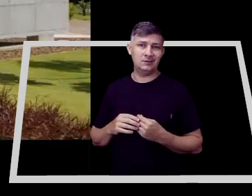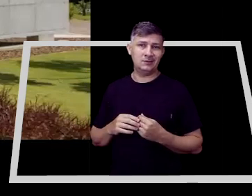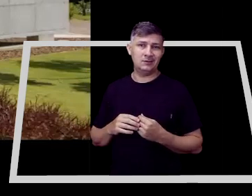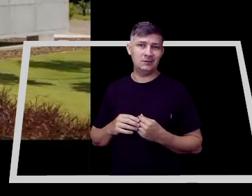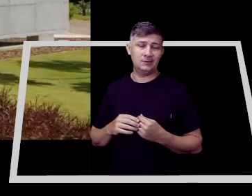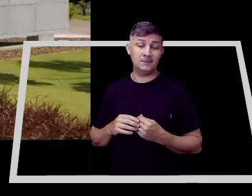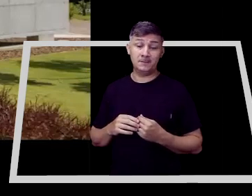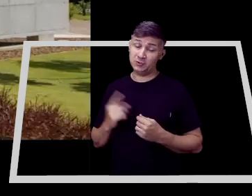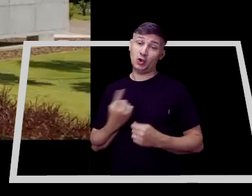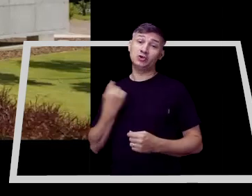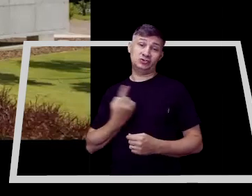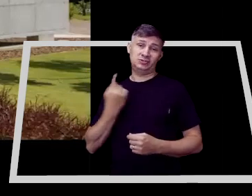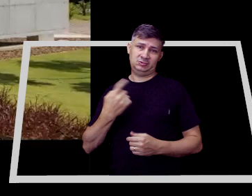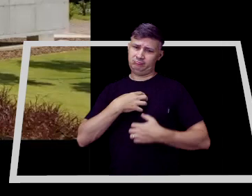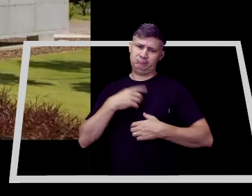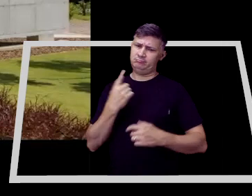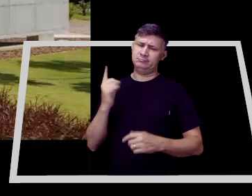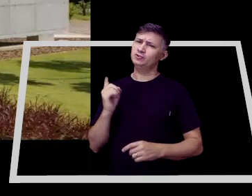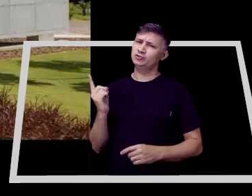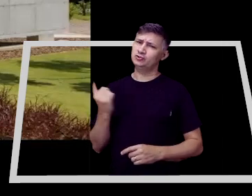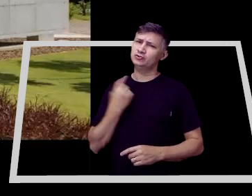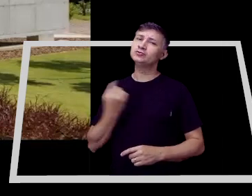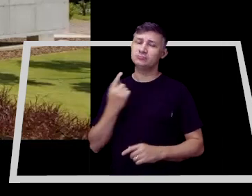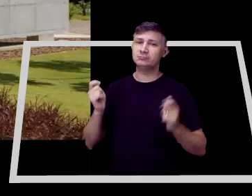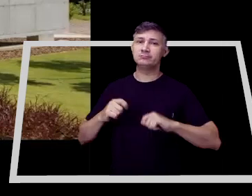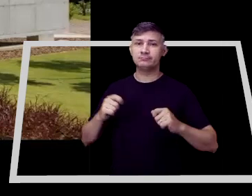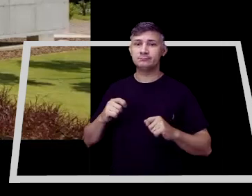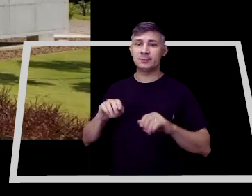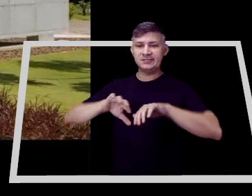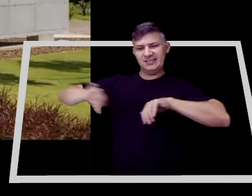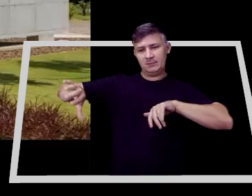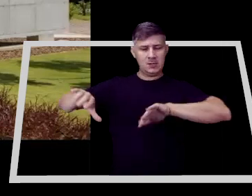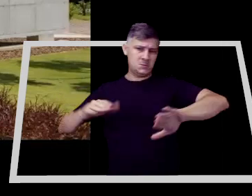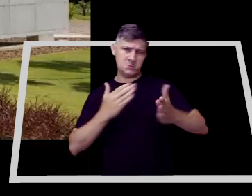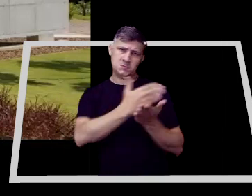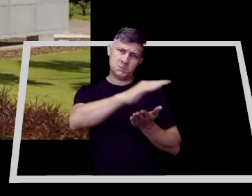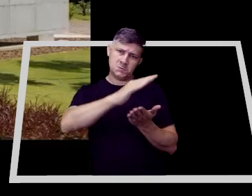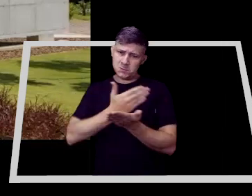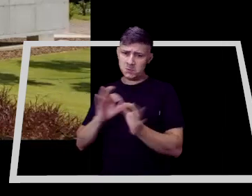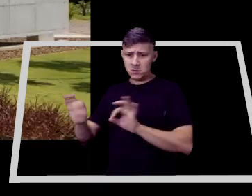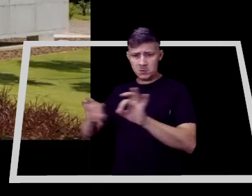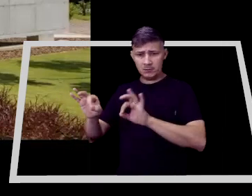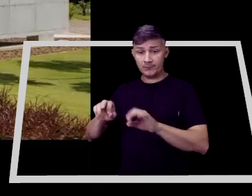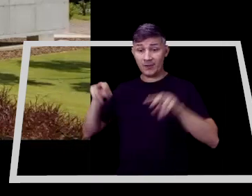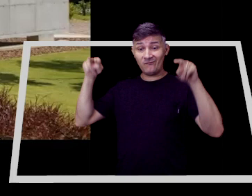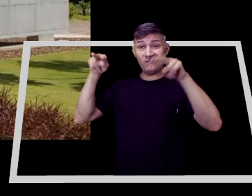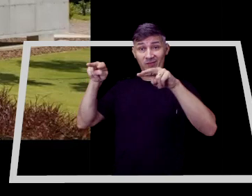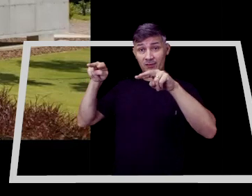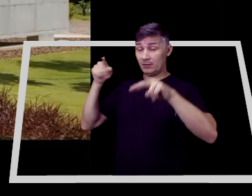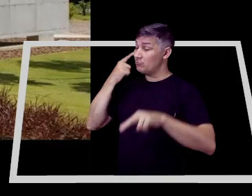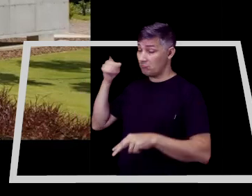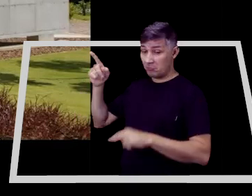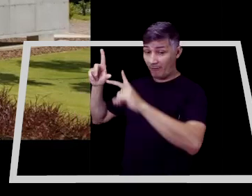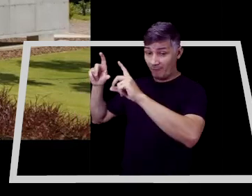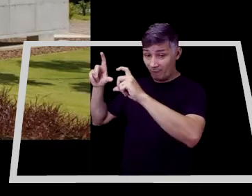muito sozinhos, né? Acho que tem sempre essa condição de poder separar um pouco os programas. Essa é uma vista, então, que vê